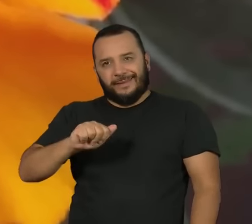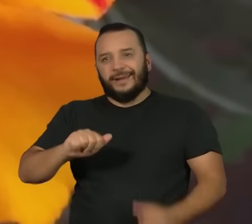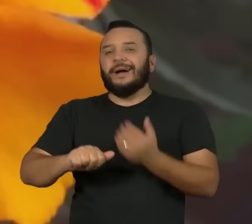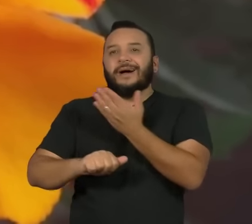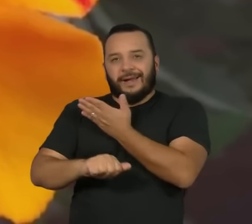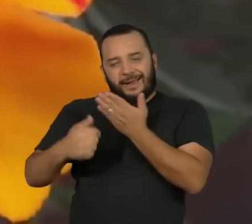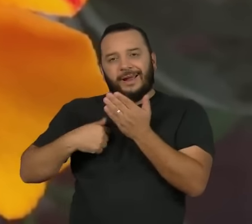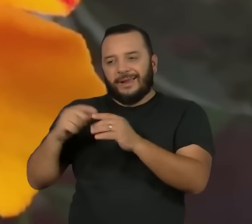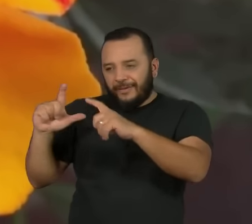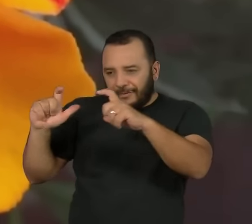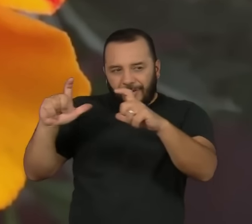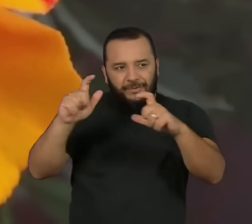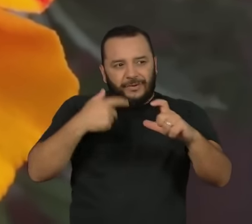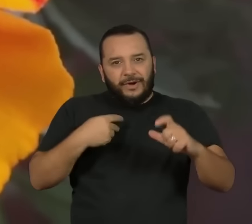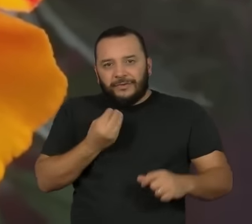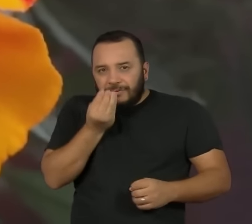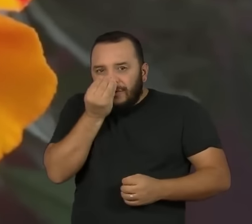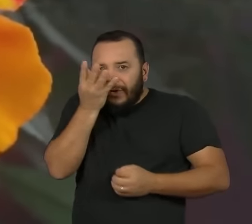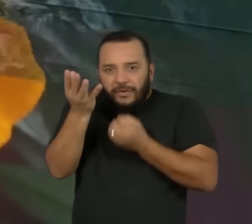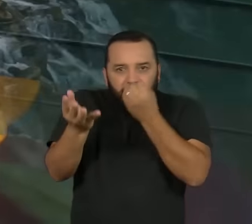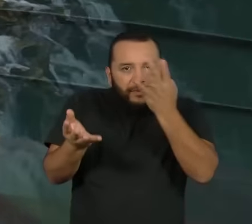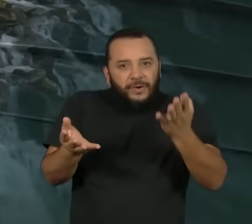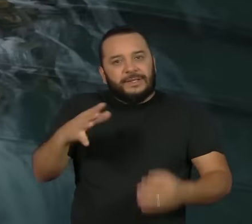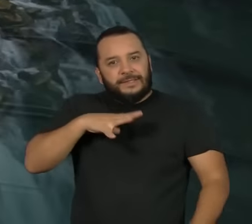pleno inverno na cidade de São Paulo.